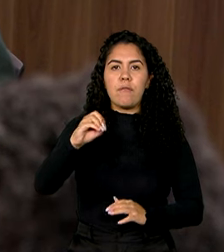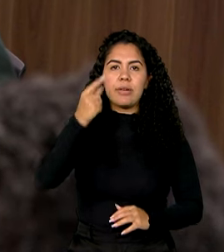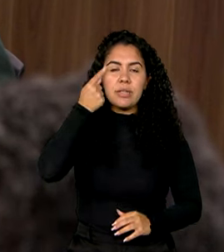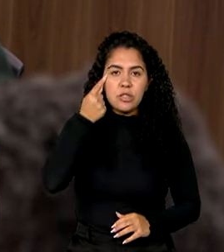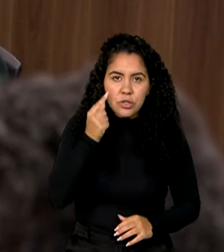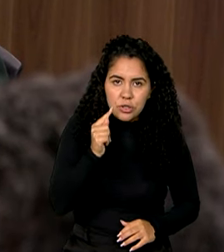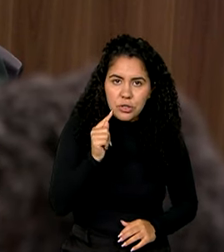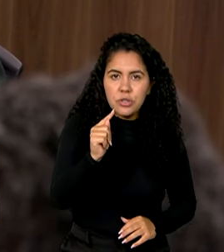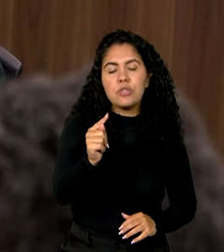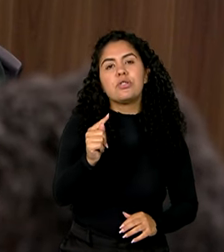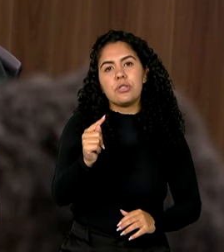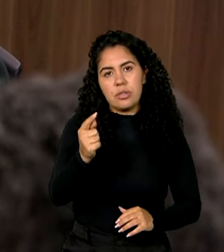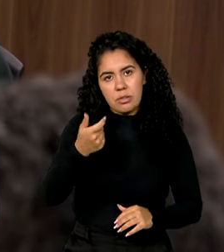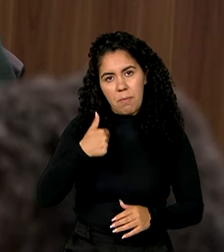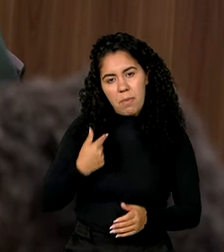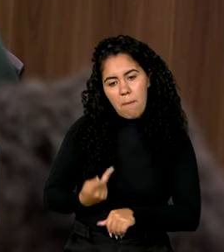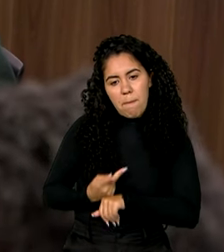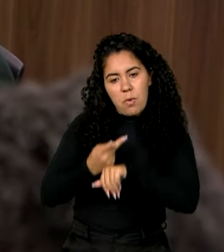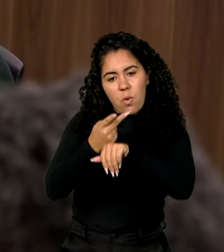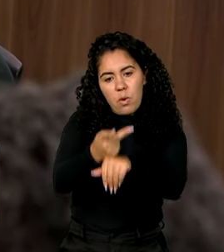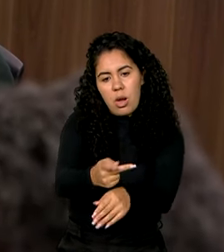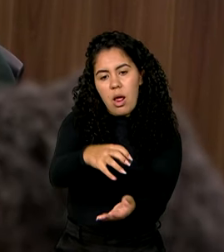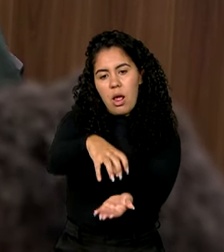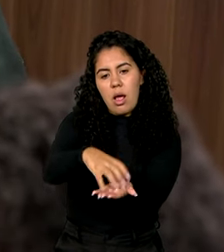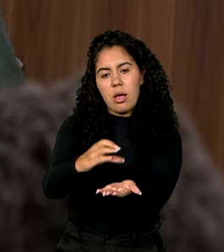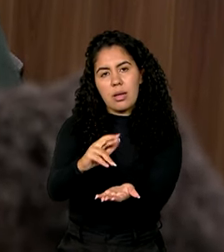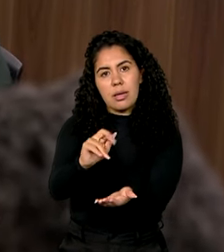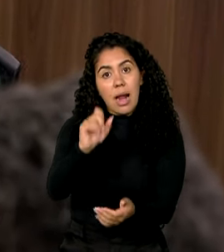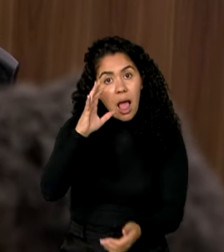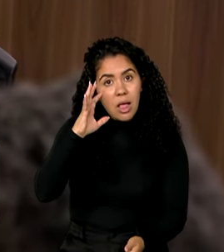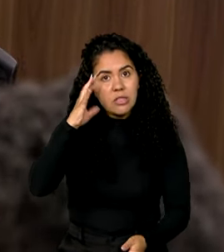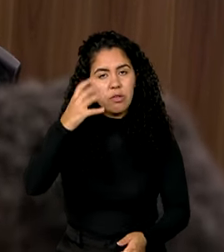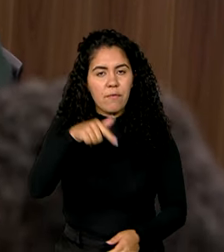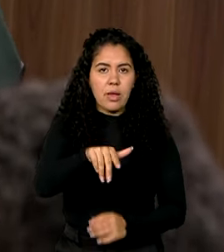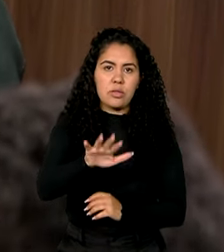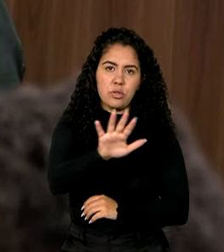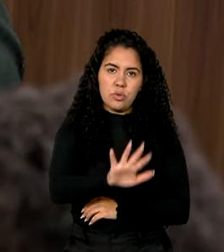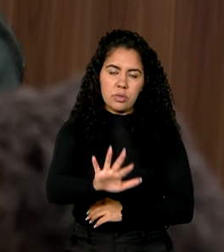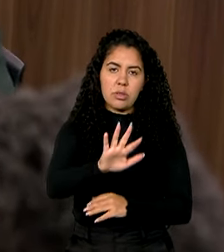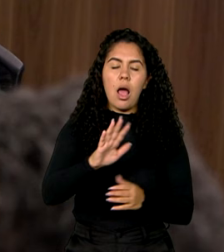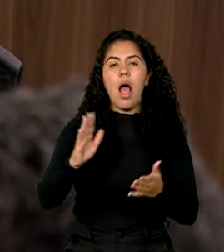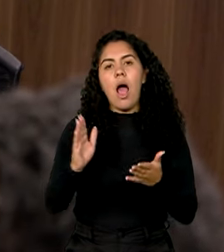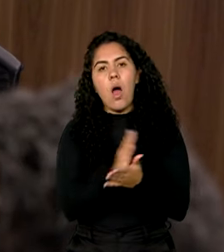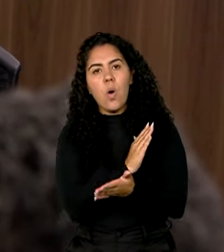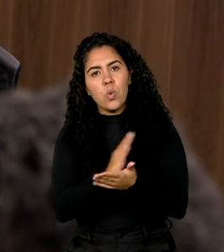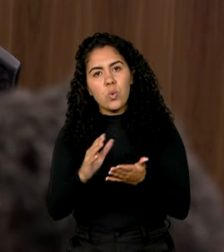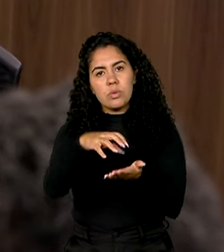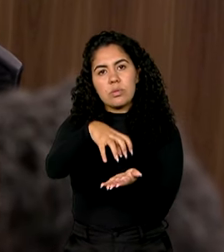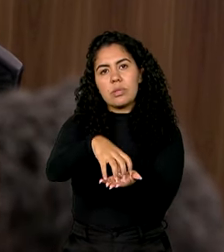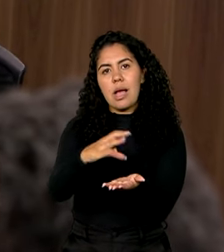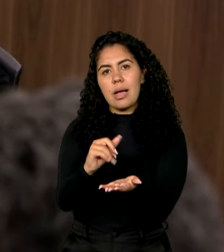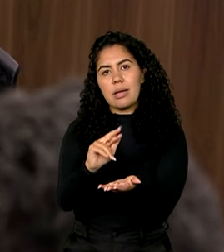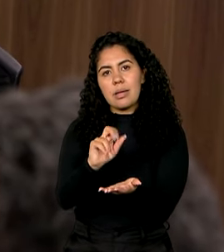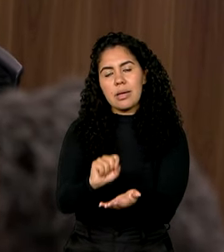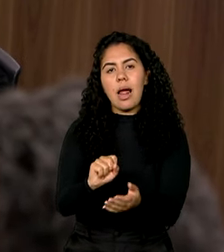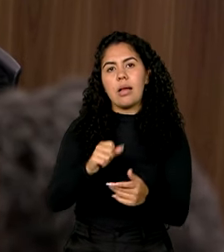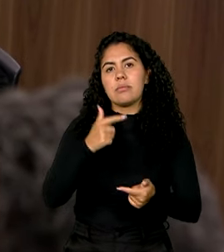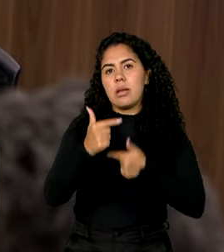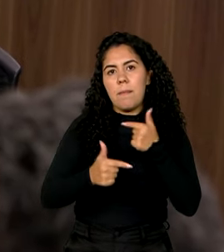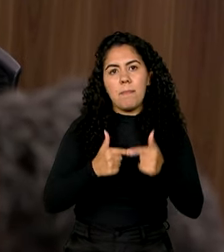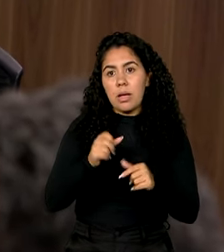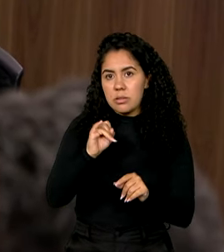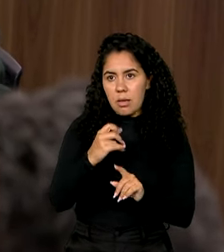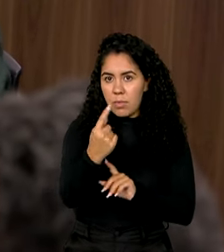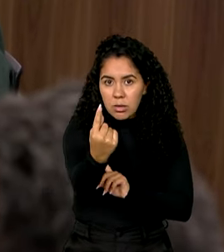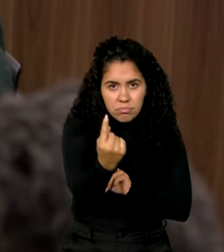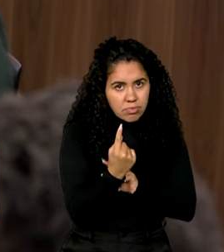tenho 90 dias para ir ao Cras regularizar essa situação alguns Cras trabalham com a demanda direta chegou é